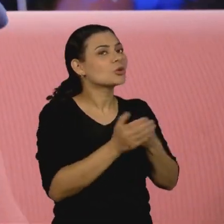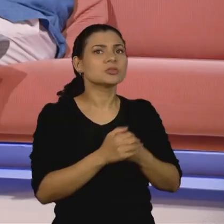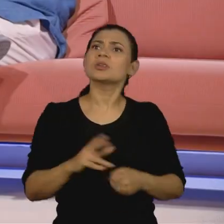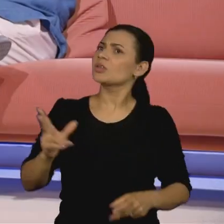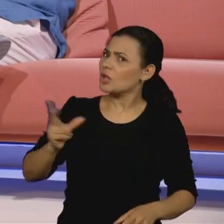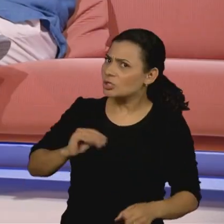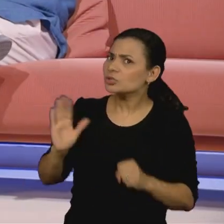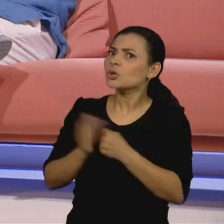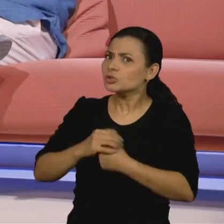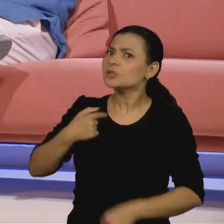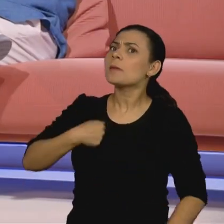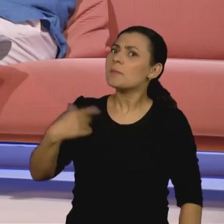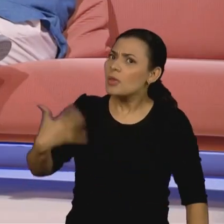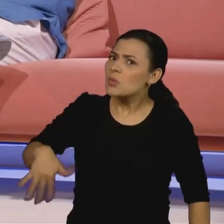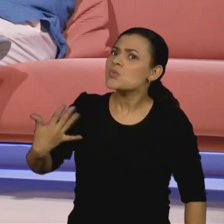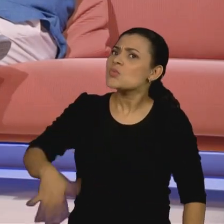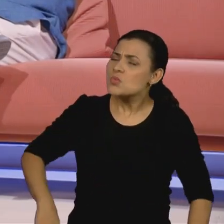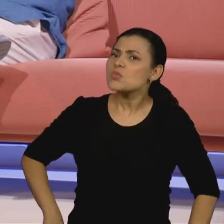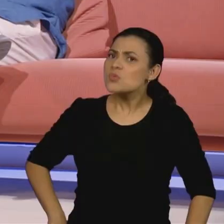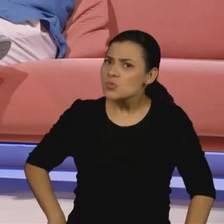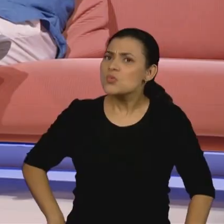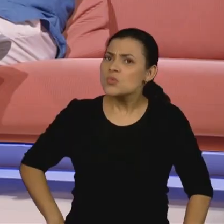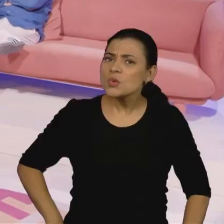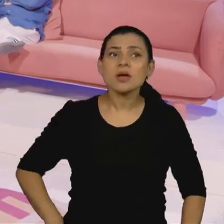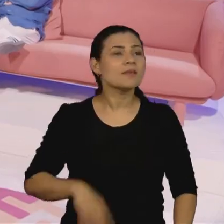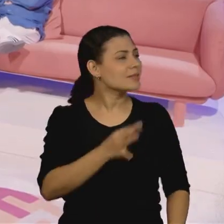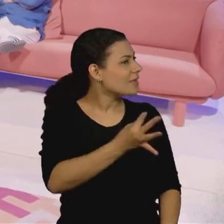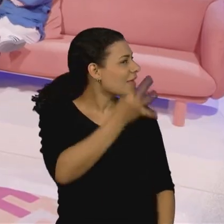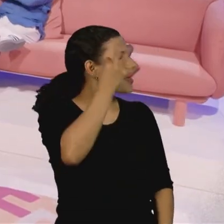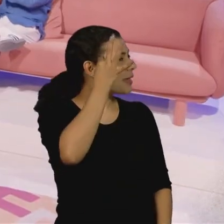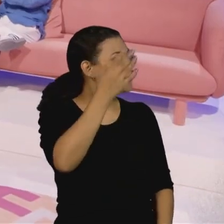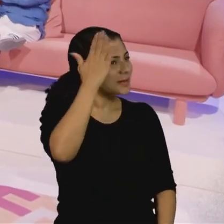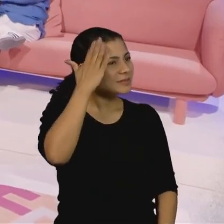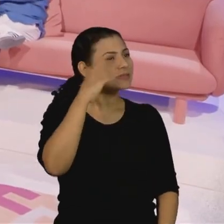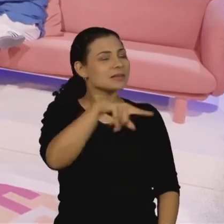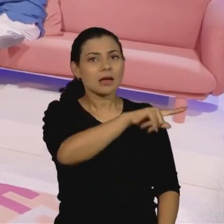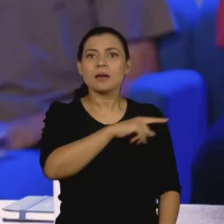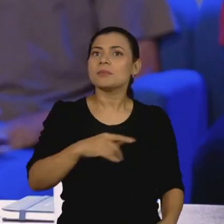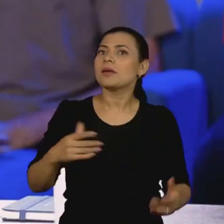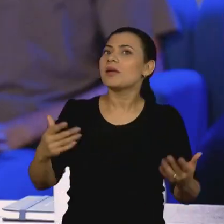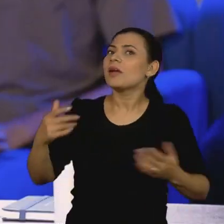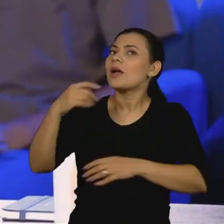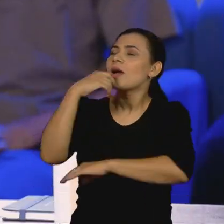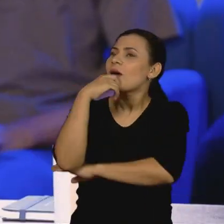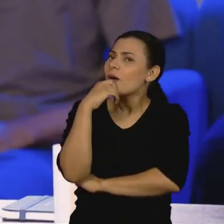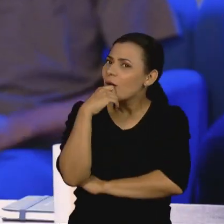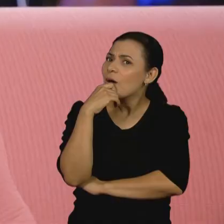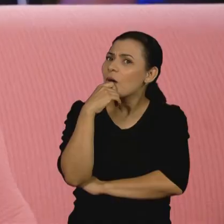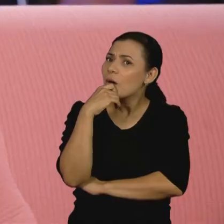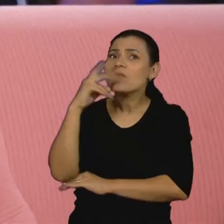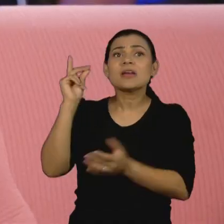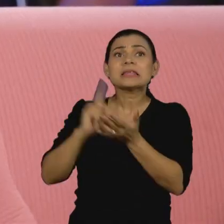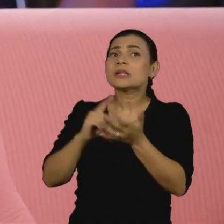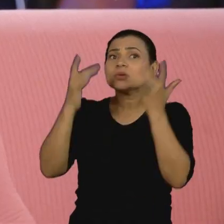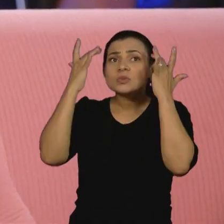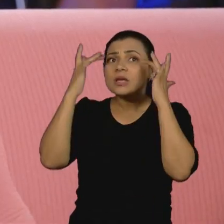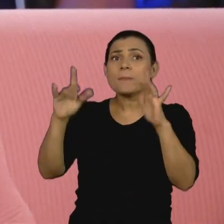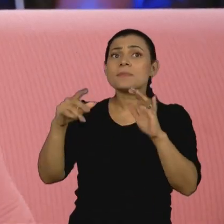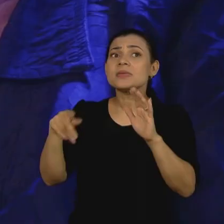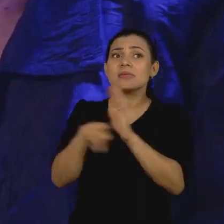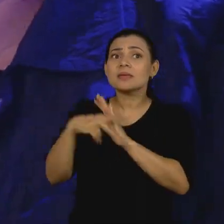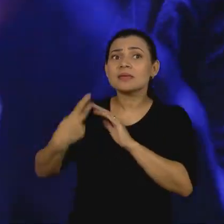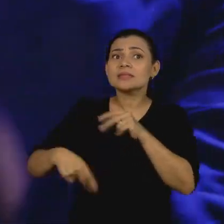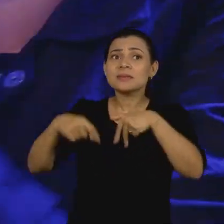escondido Tudo de mim, escondido. olha só como vocês são. Eu não coloquei a ruda aqui, mas a gente sabe Pra fazer falar a as verdade, coisas. só... gente, eu não dava nada por esse